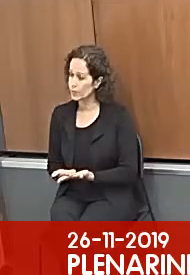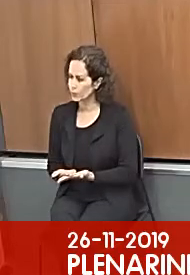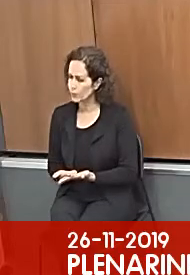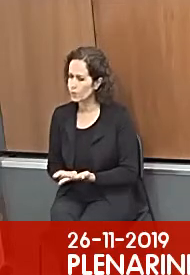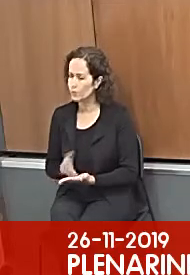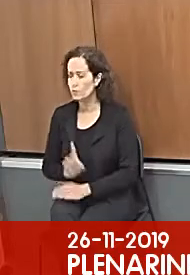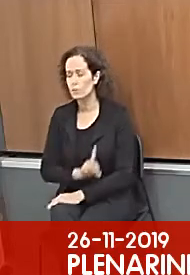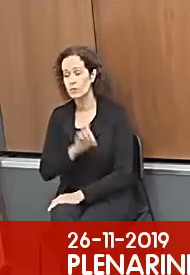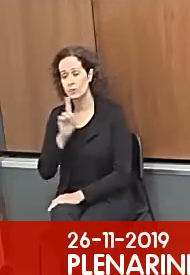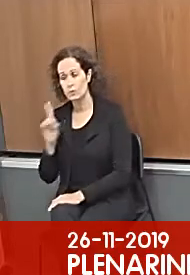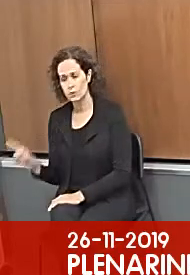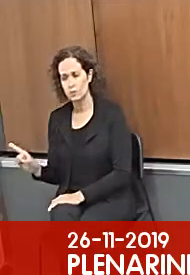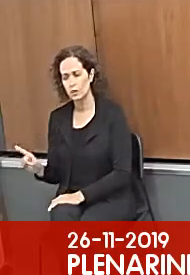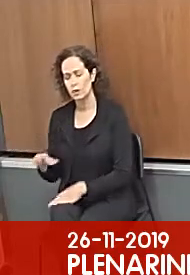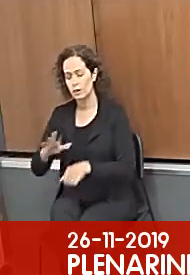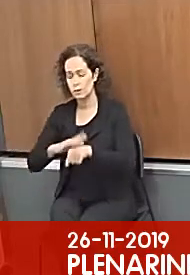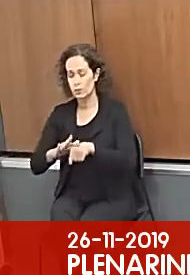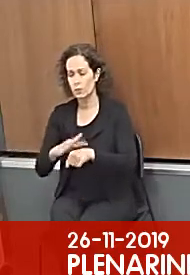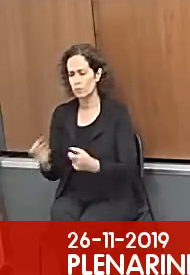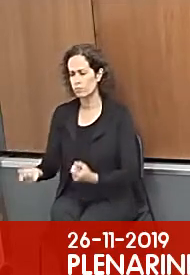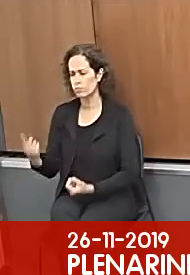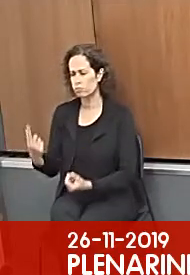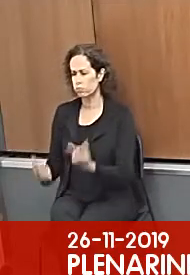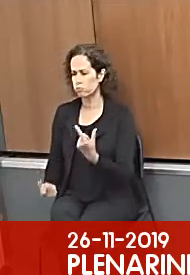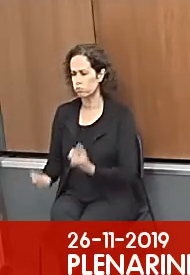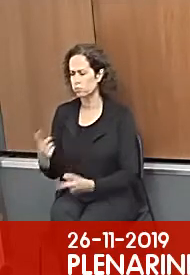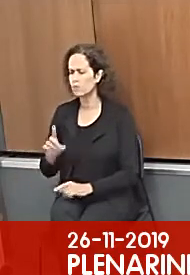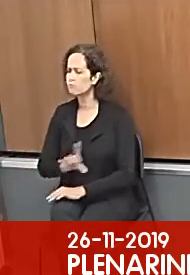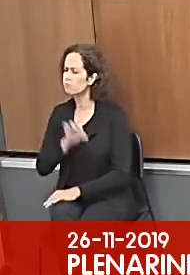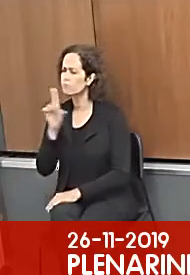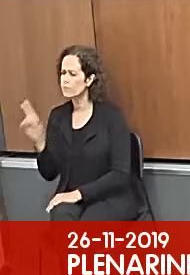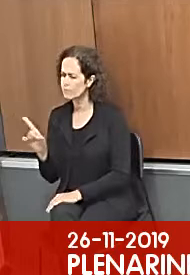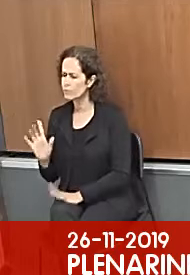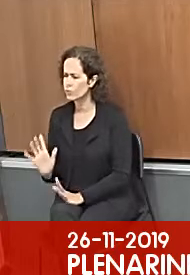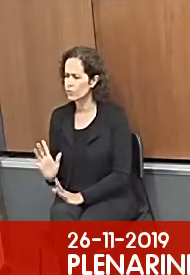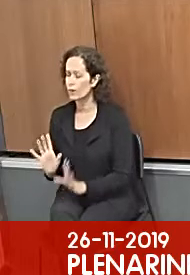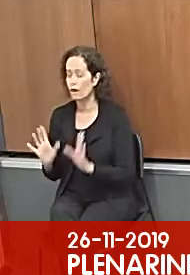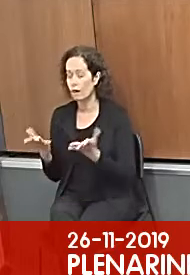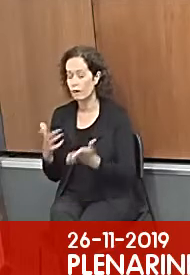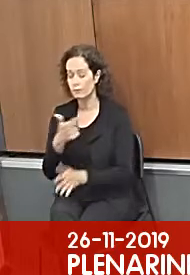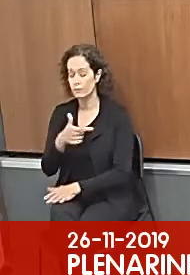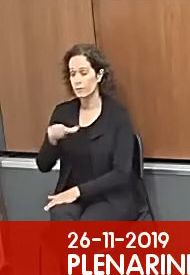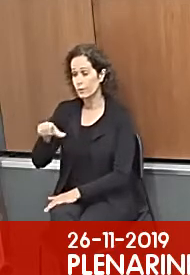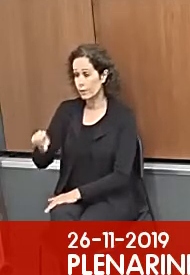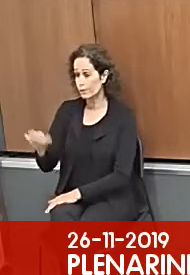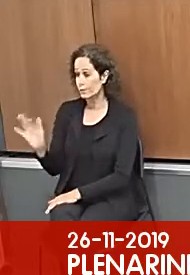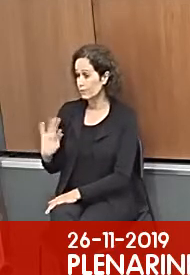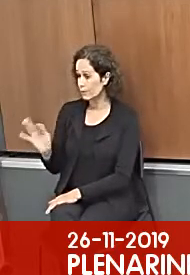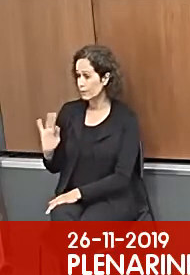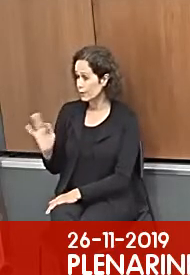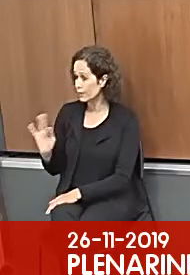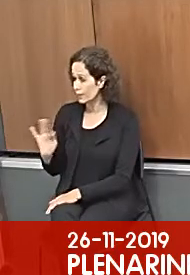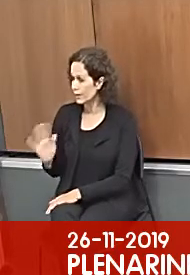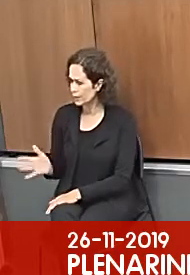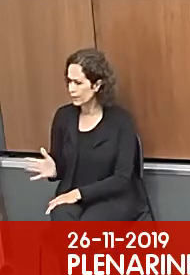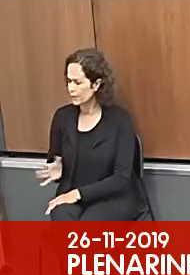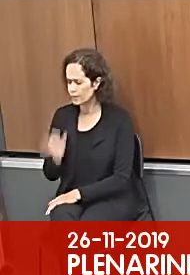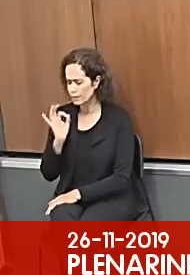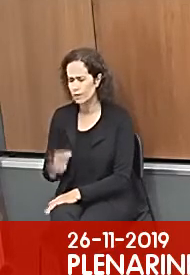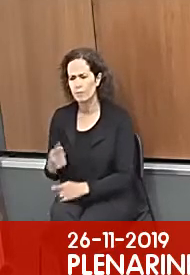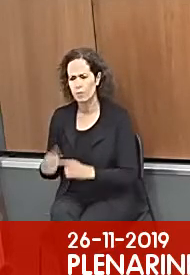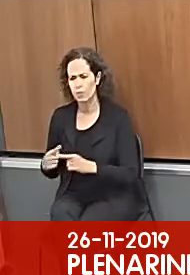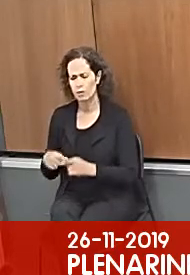o Dia das Doenças Raras, ele é comemorado no dia 29 de fevereiro. É proposital, padre, porque